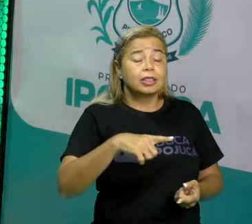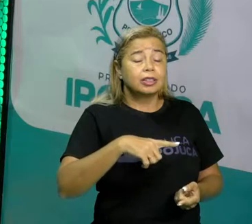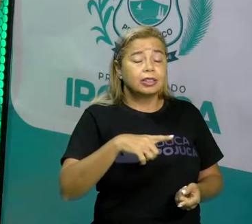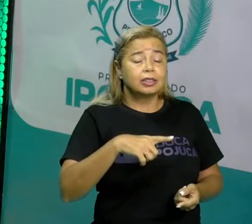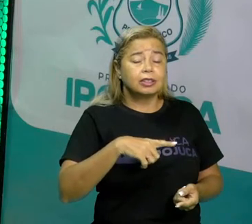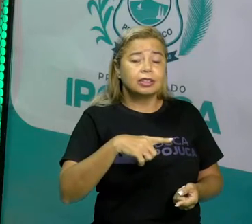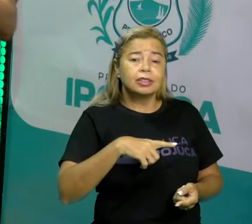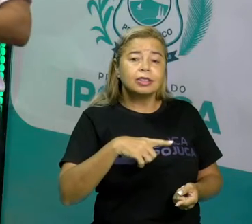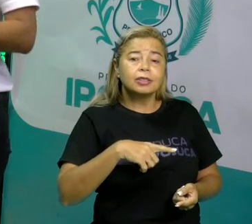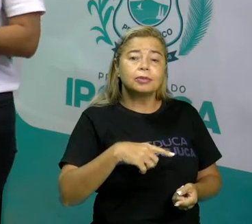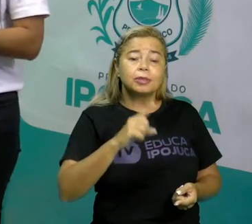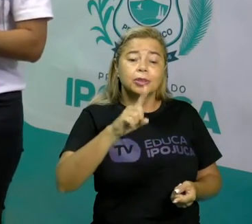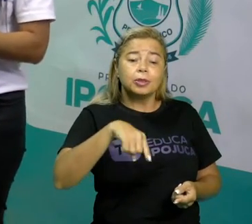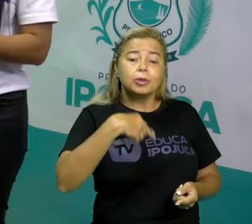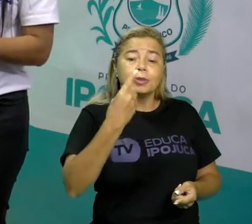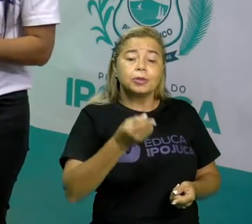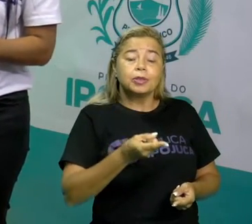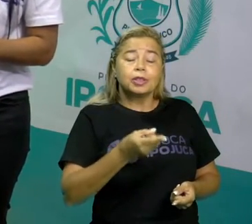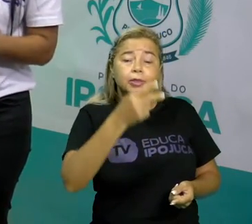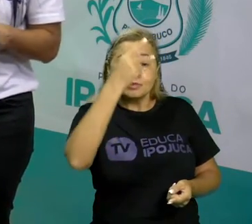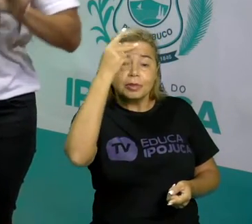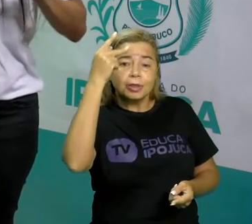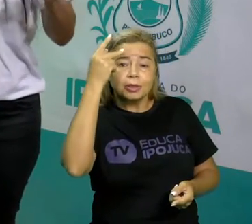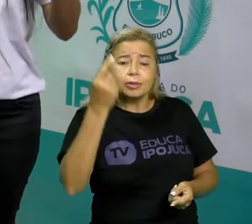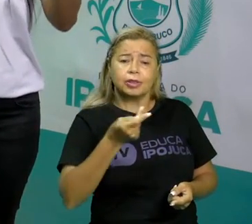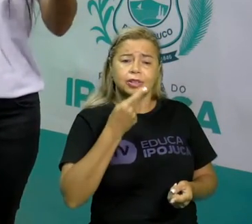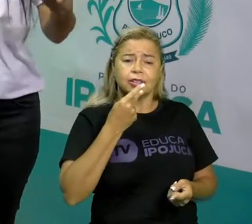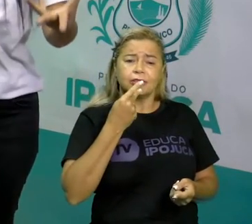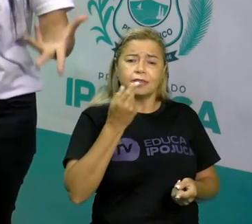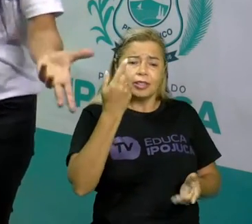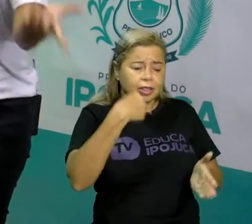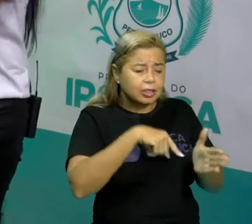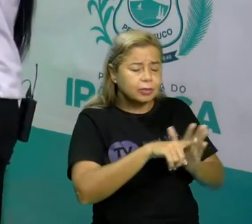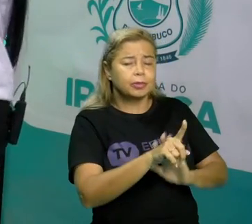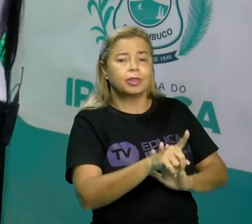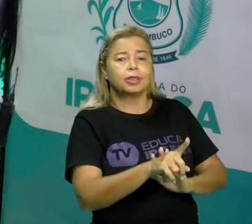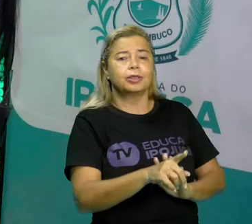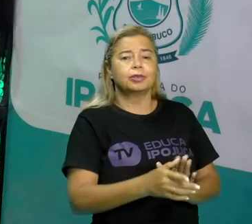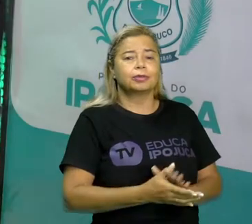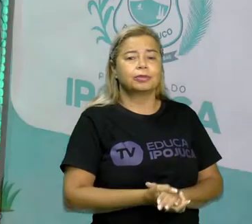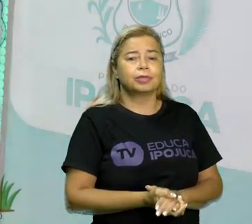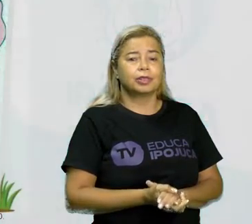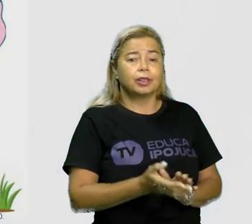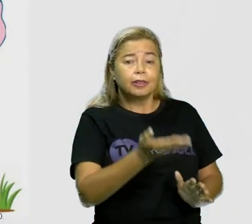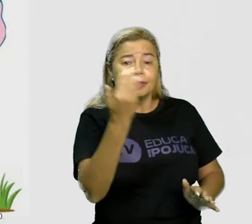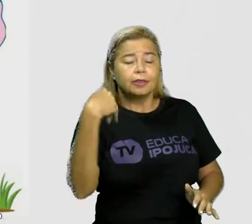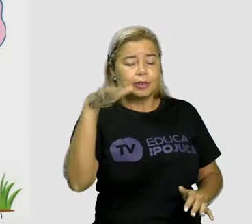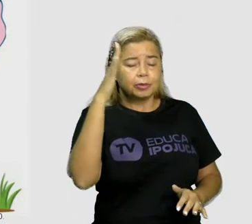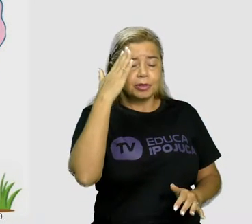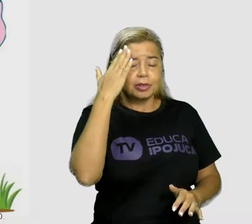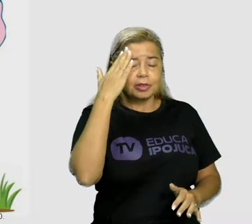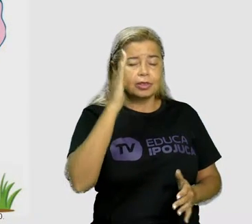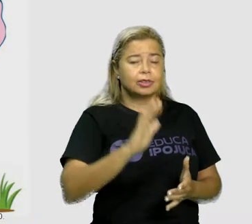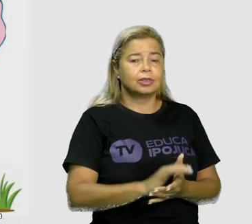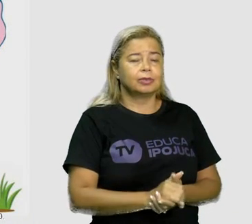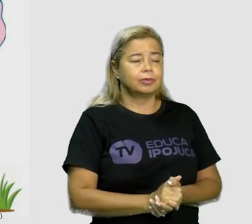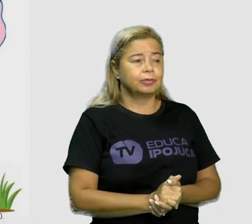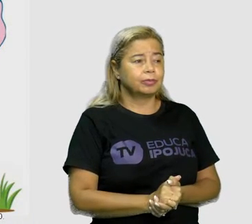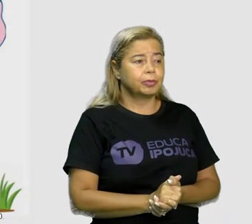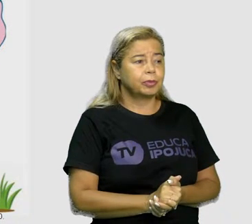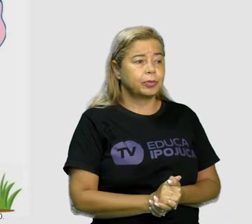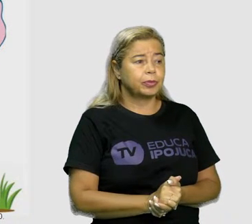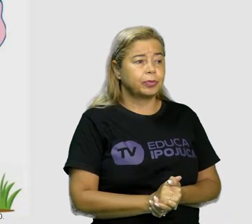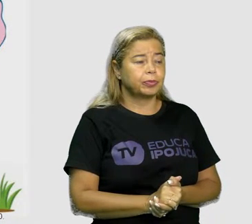ali, temos o elefante que está com medo do passarinho e temos o passarinho. Vamos entender aqui. Compreender